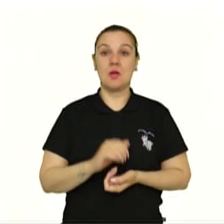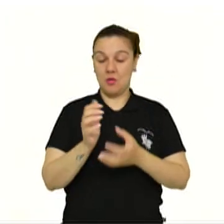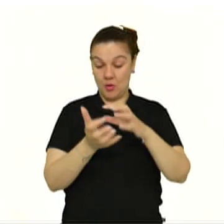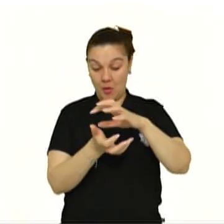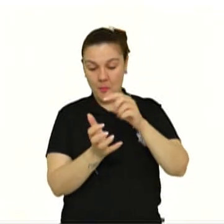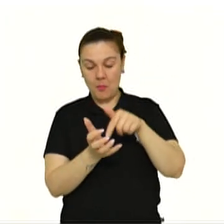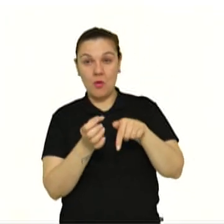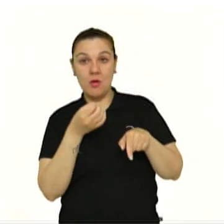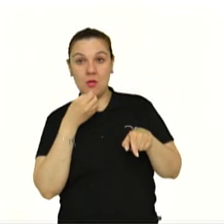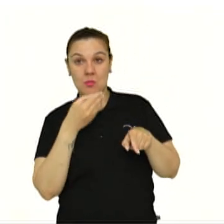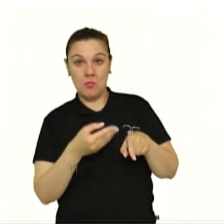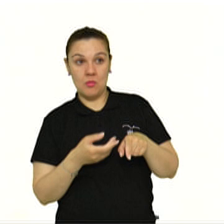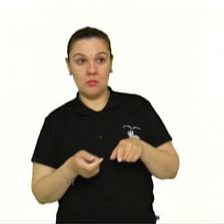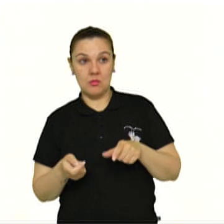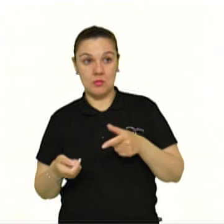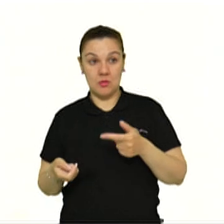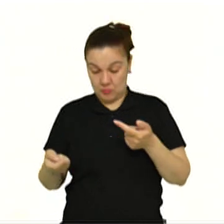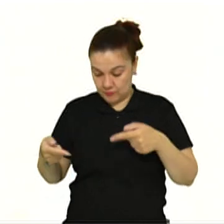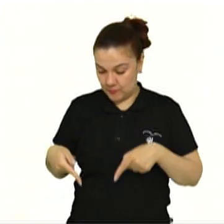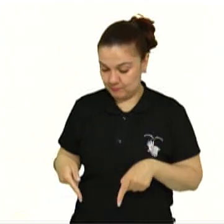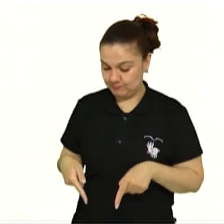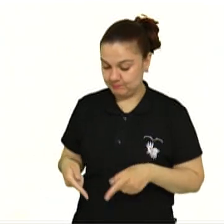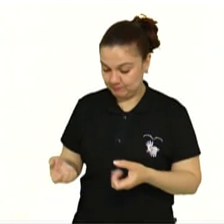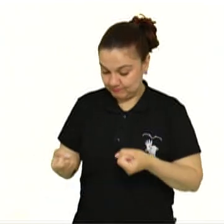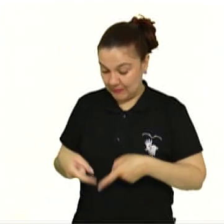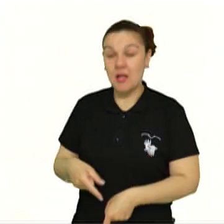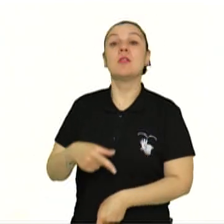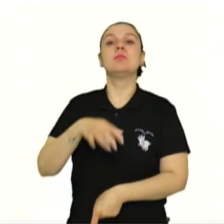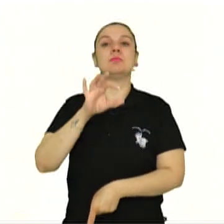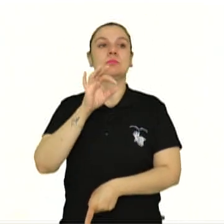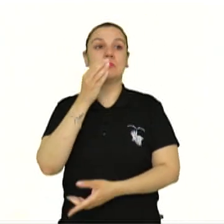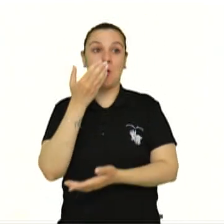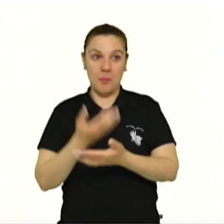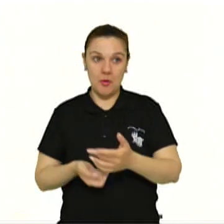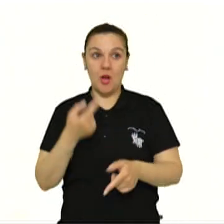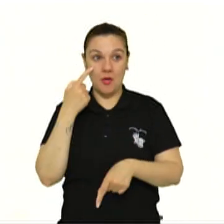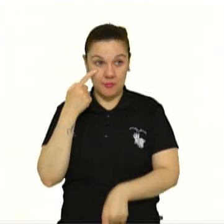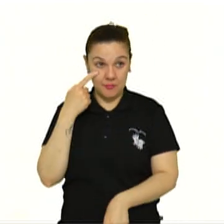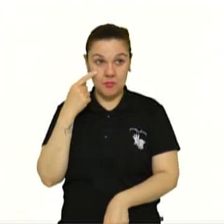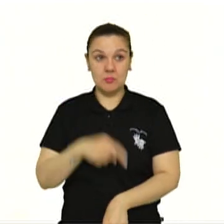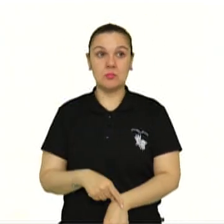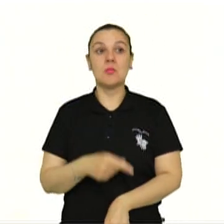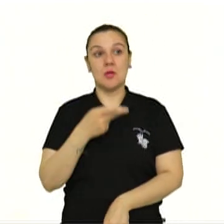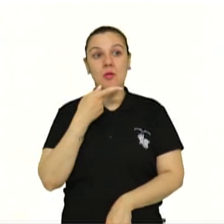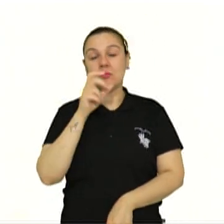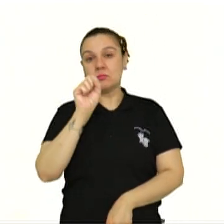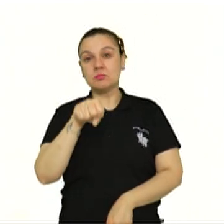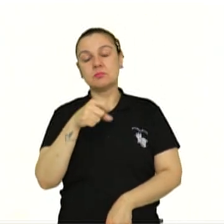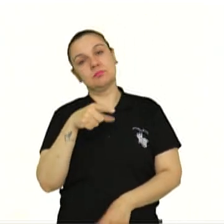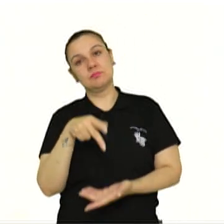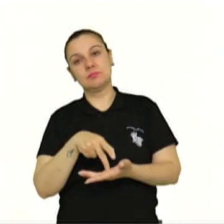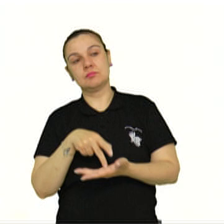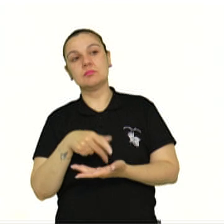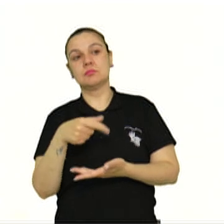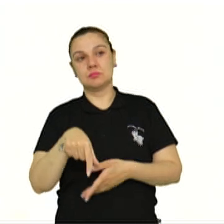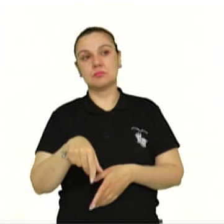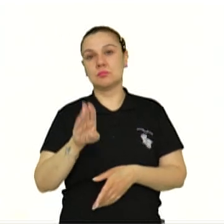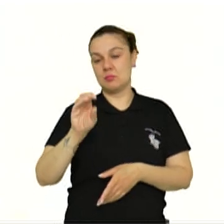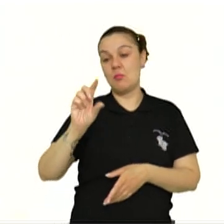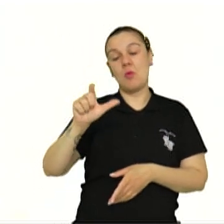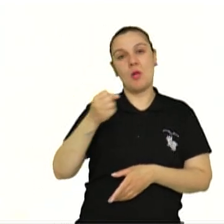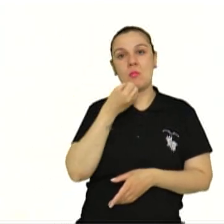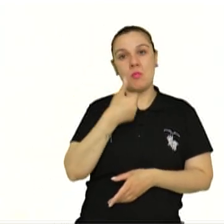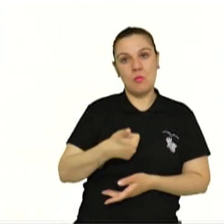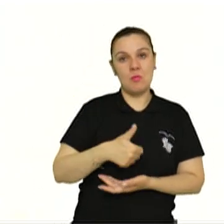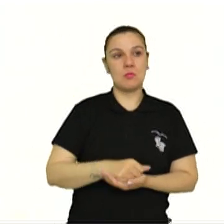boa, né, a gente chama bola boa, o próprio atleta que recebeu vai perder o ponto, mas ele viu que a bola foi boa. Então, geralmente, ele fala, ó, bola boa, né,